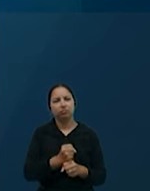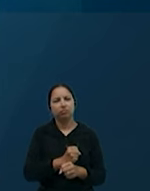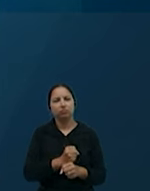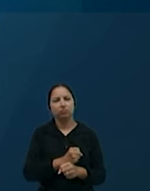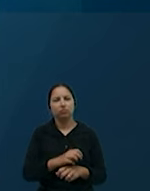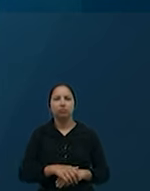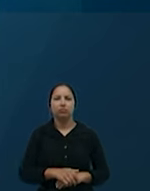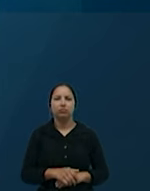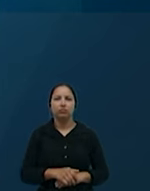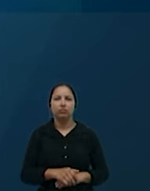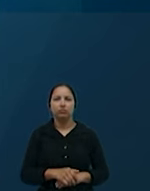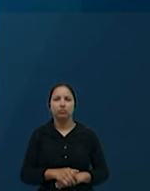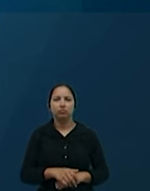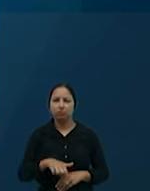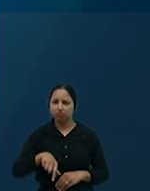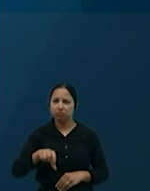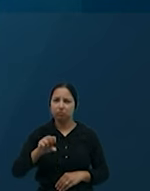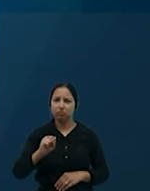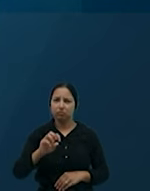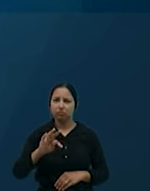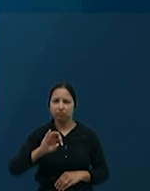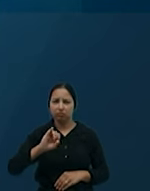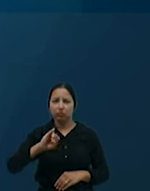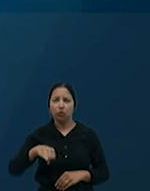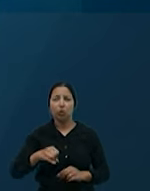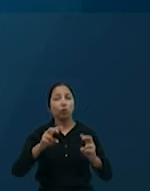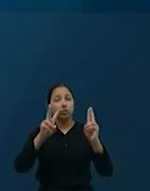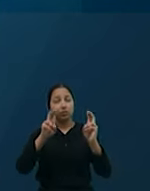esse tribunal enfrenta essa questão.